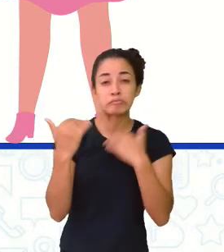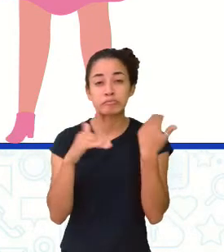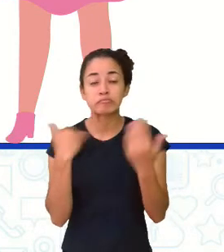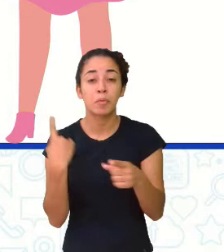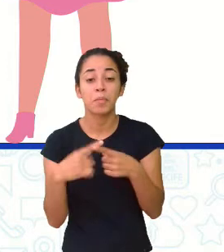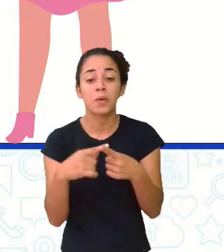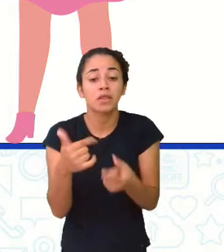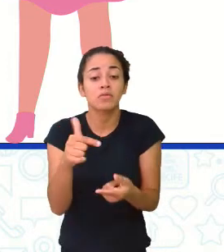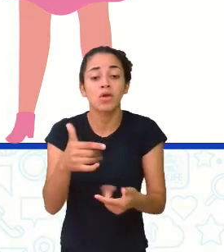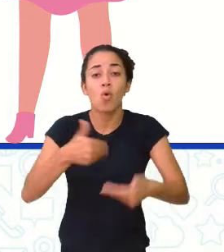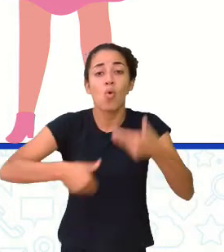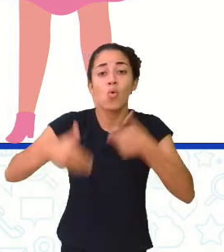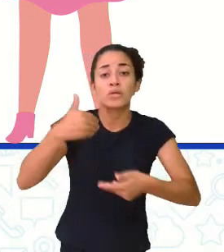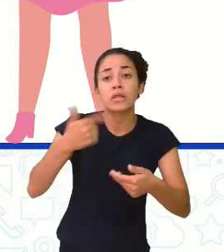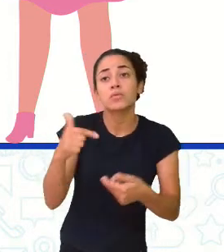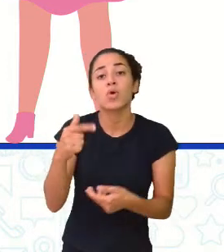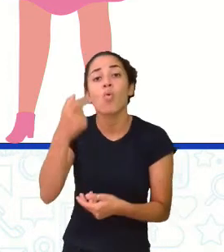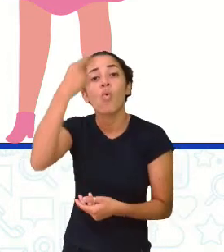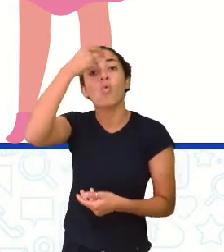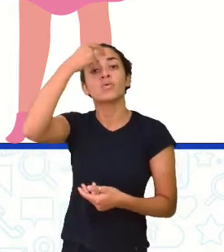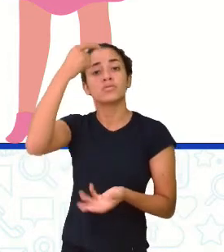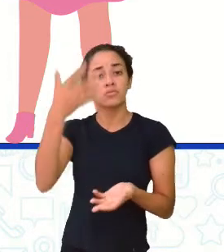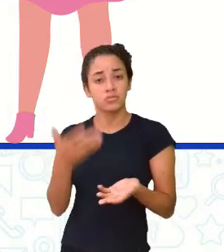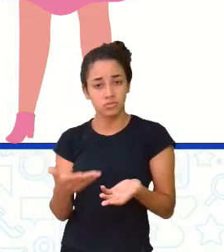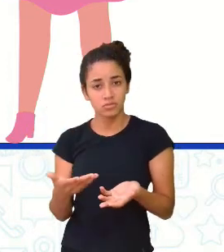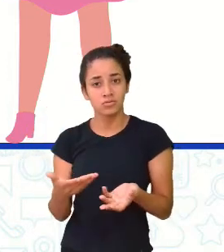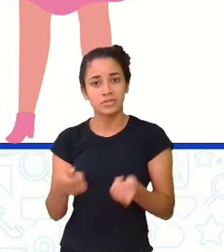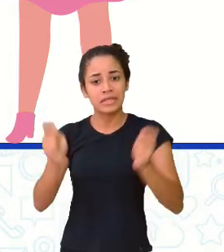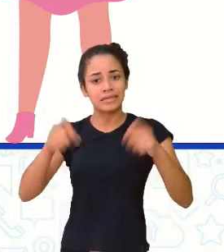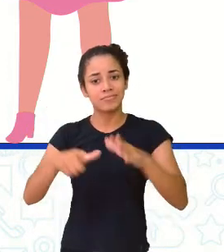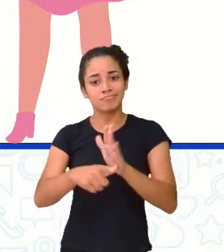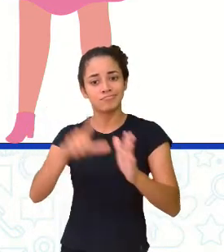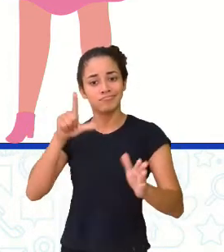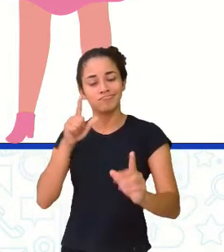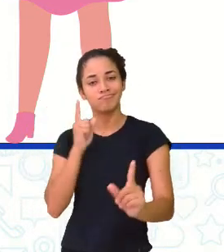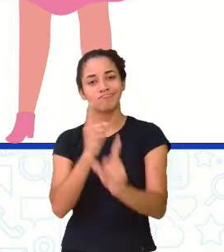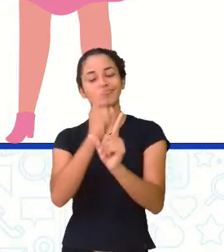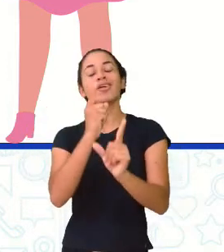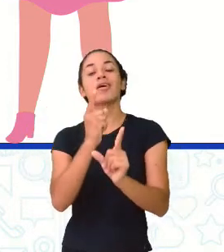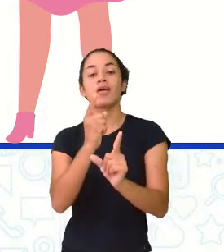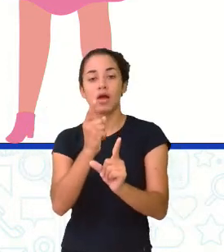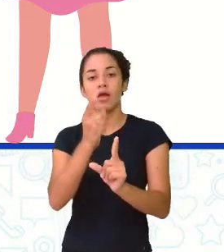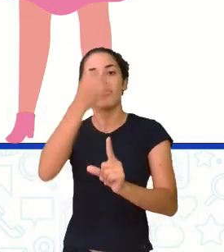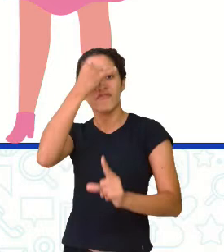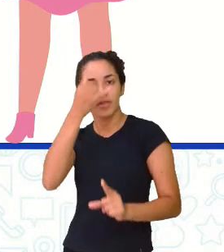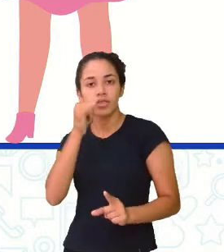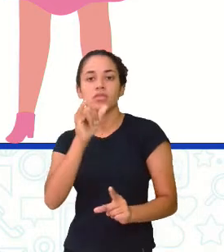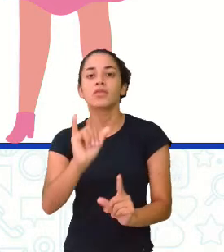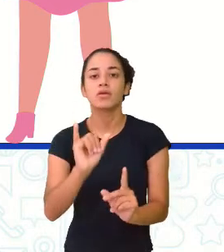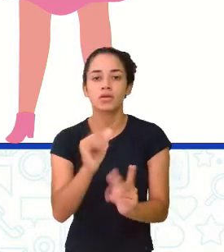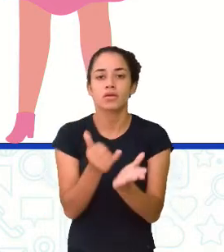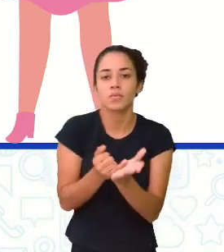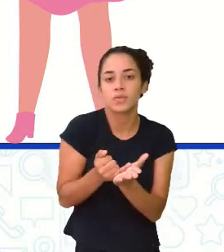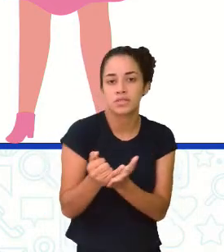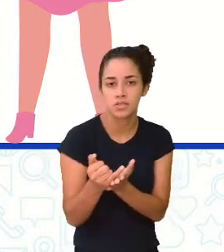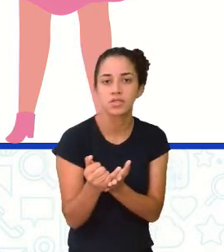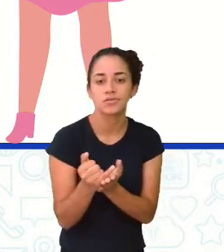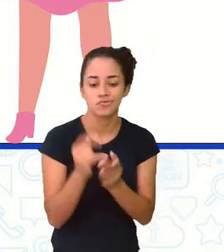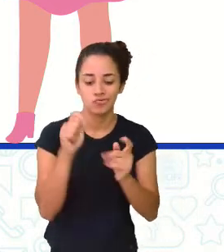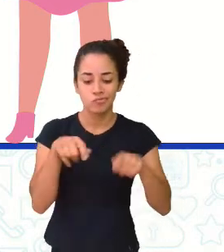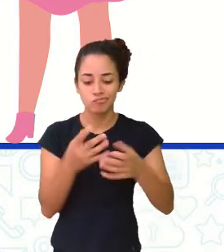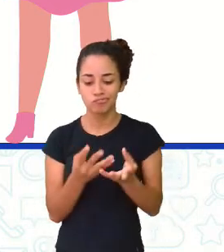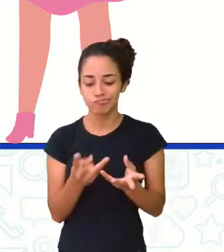esse cuidado, essa conscientização que ela pode prevenir e pode se descobrir no início, ela pode ser